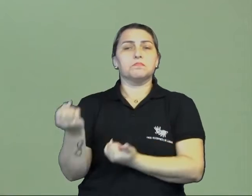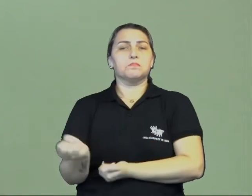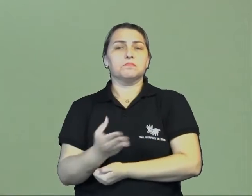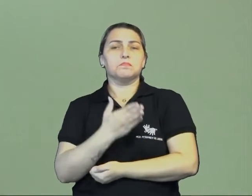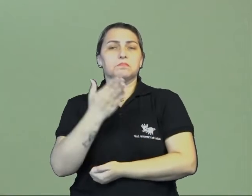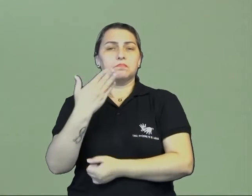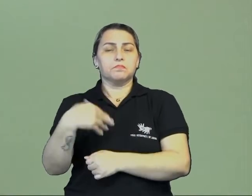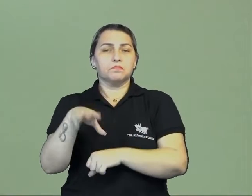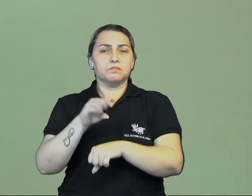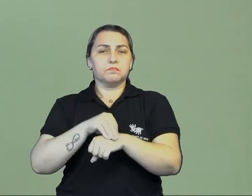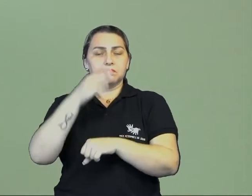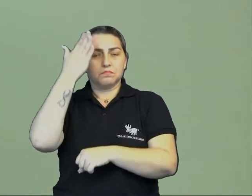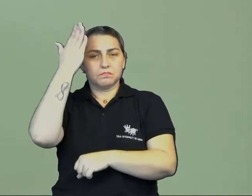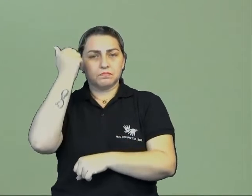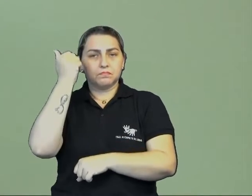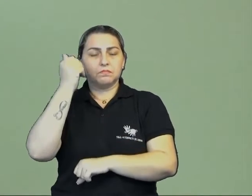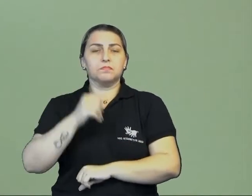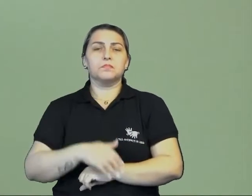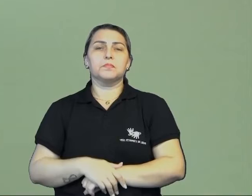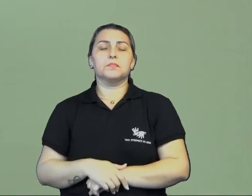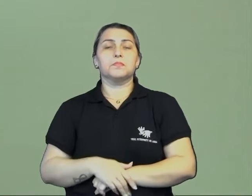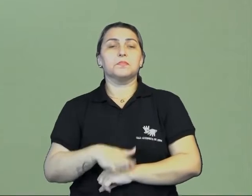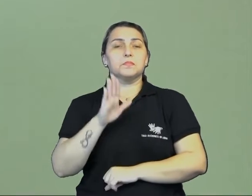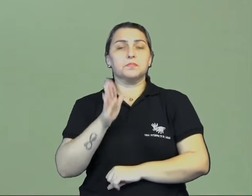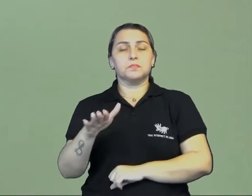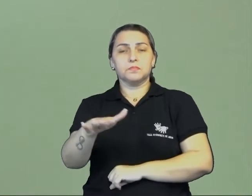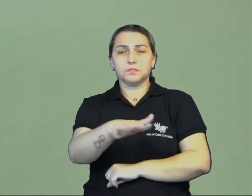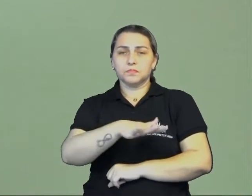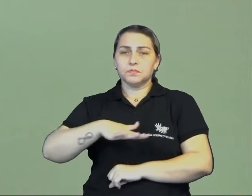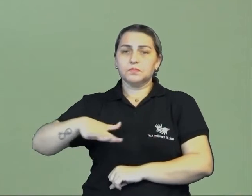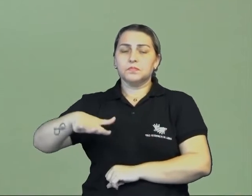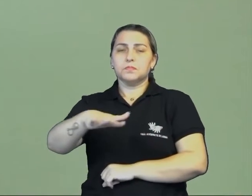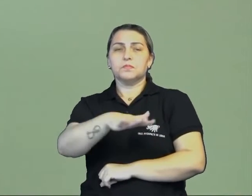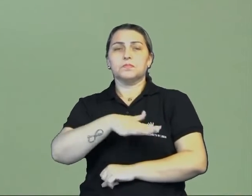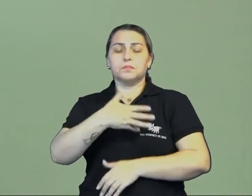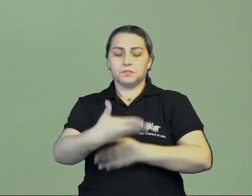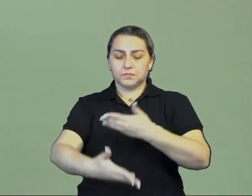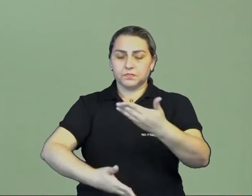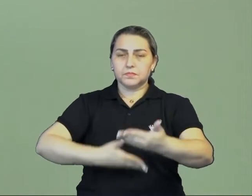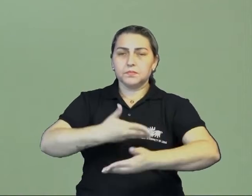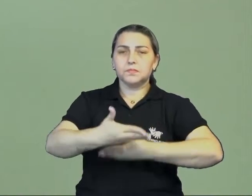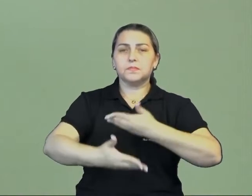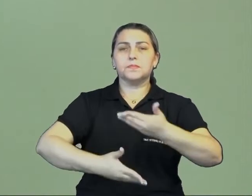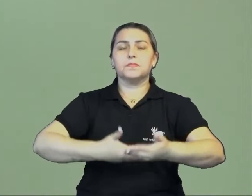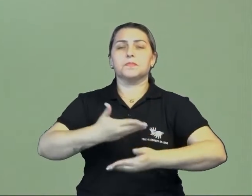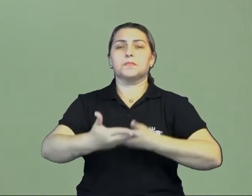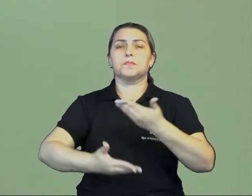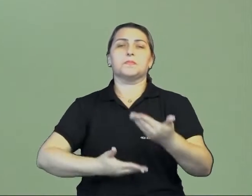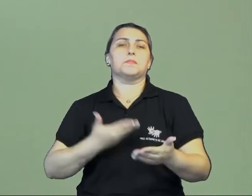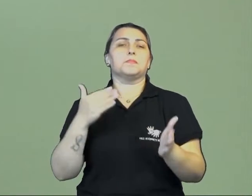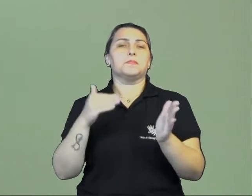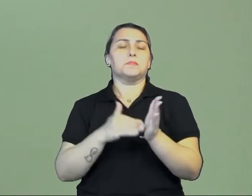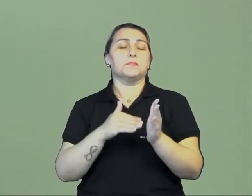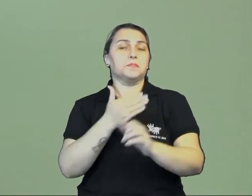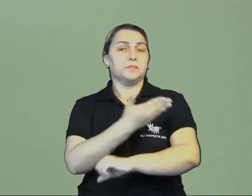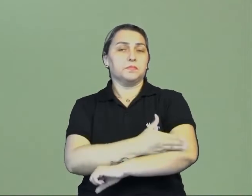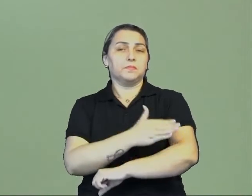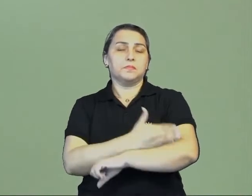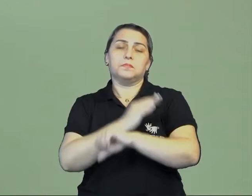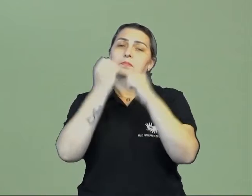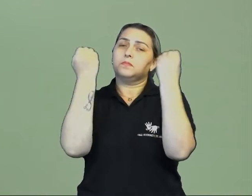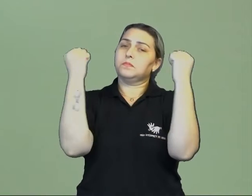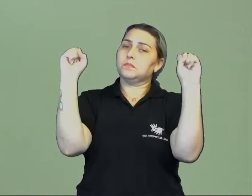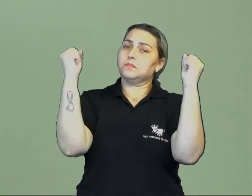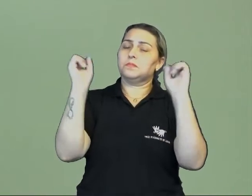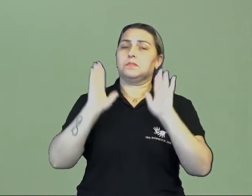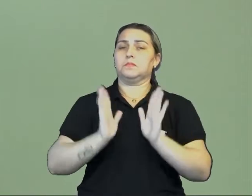Então, aqui já entra o aspecto cognitivo. Já o social é essa nossa relação, nossa interação, até mesmo nas práticas esportivas, isso